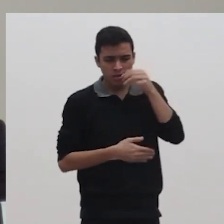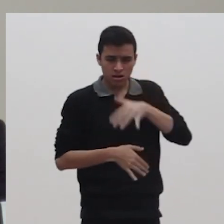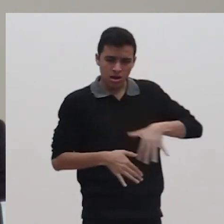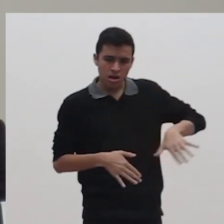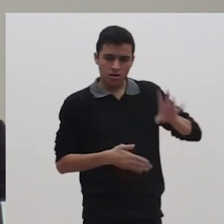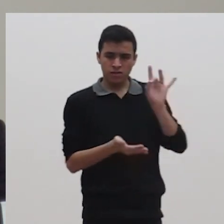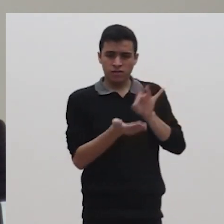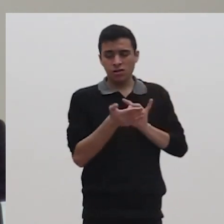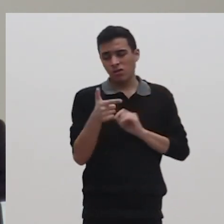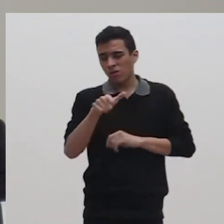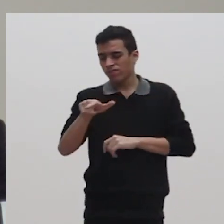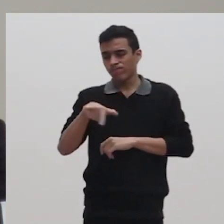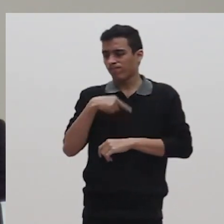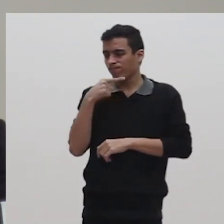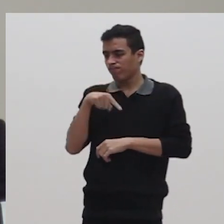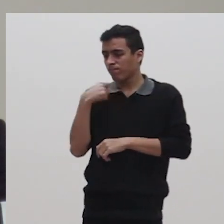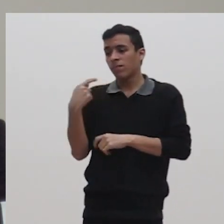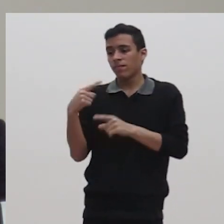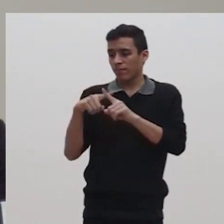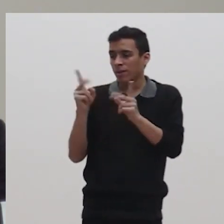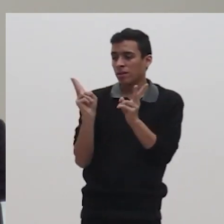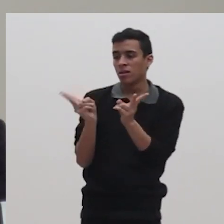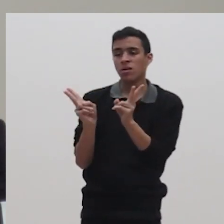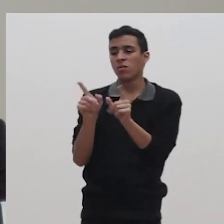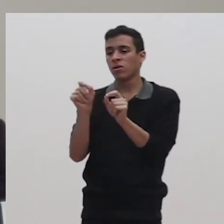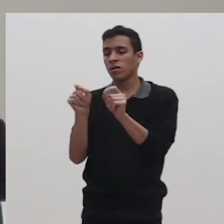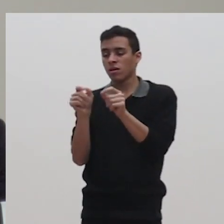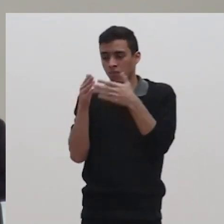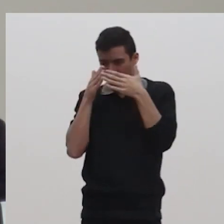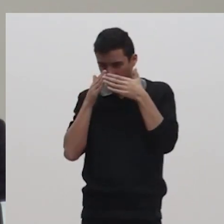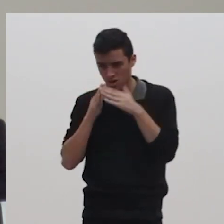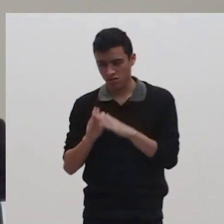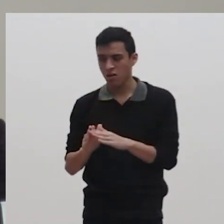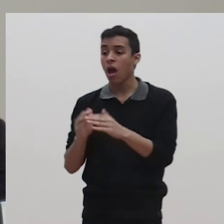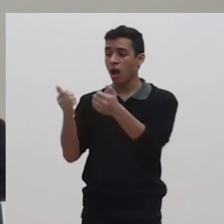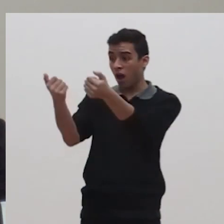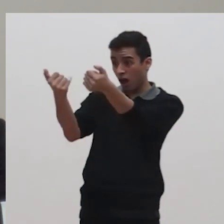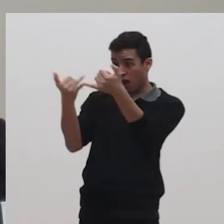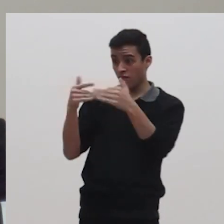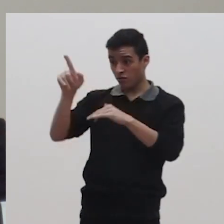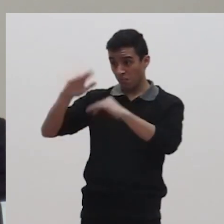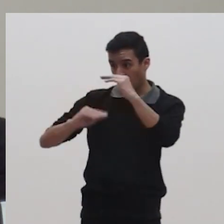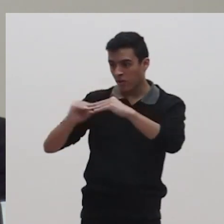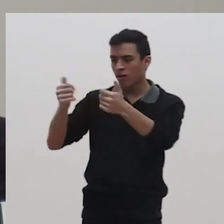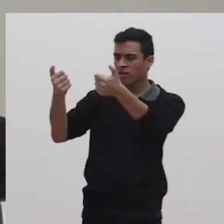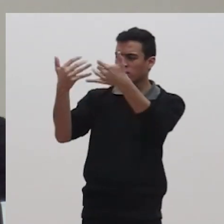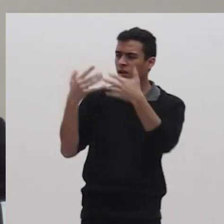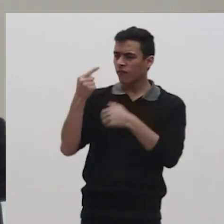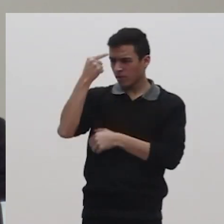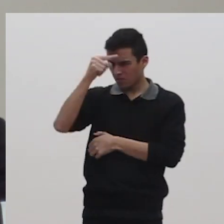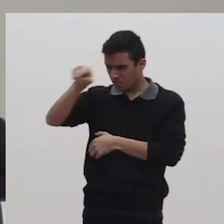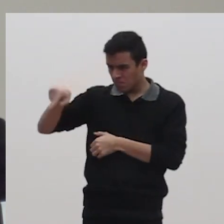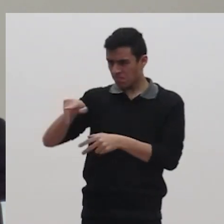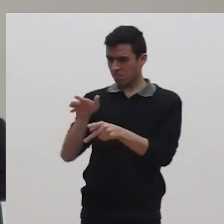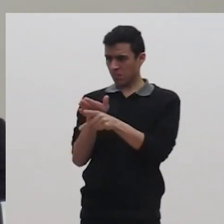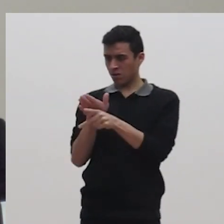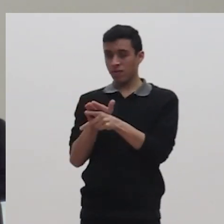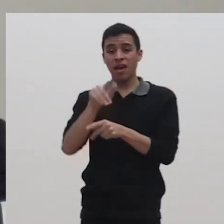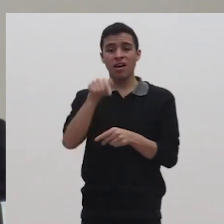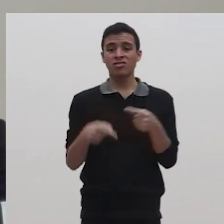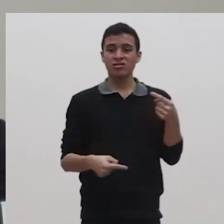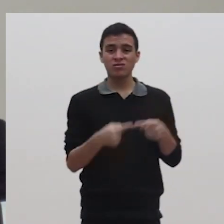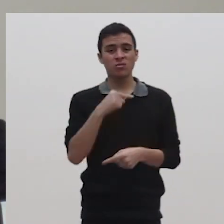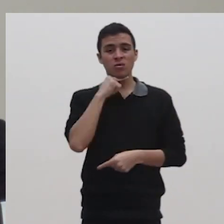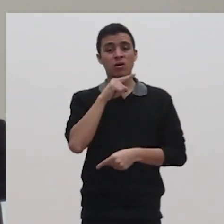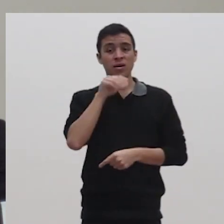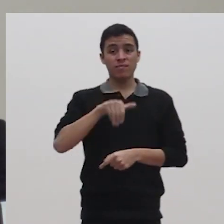área. Em outras coisas, nós vamos ter sempre a humildade de ouvir quem faz, quem pensa, porque a discussão aqui não é de